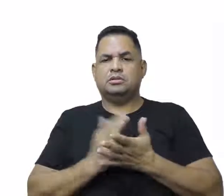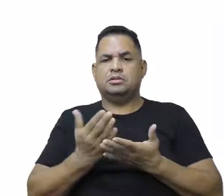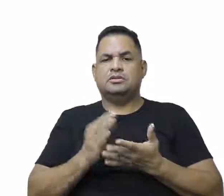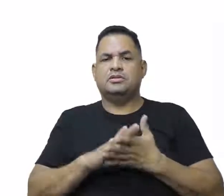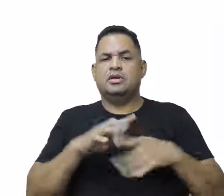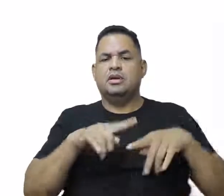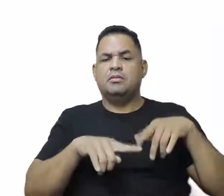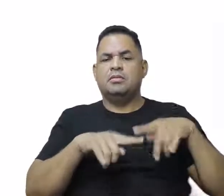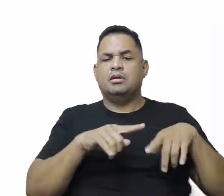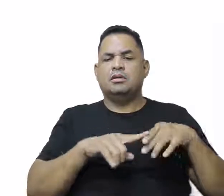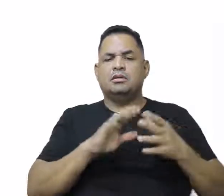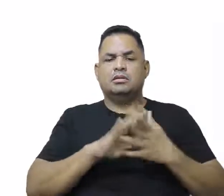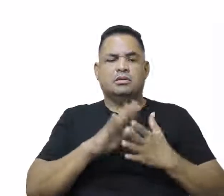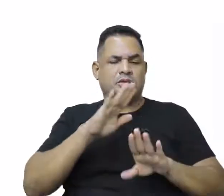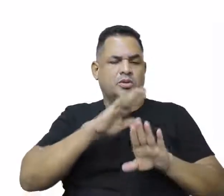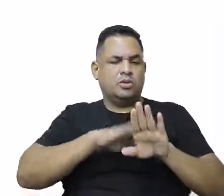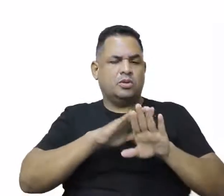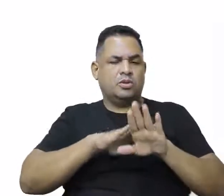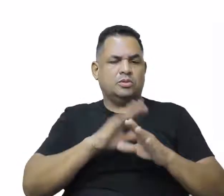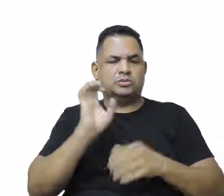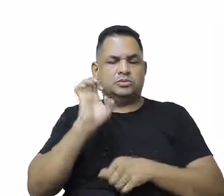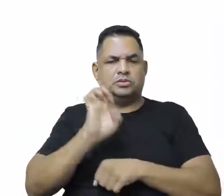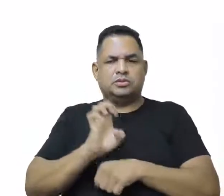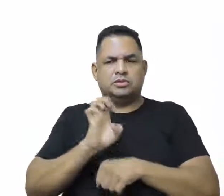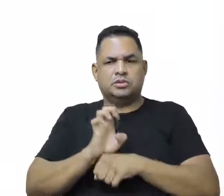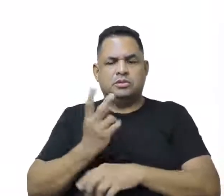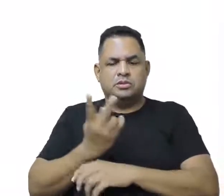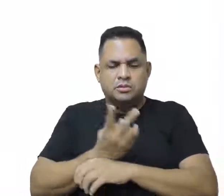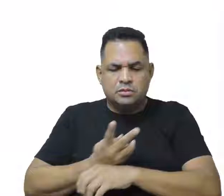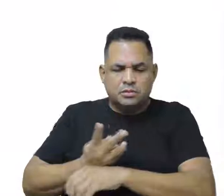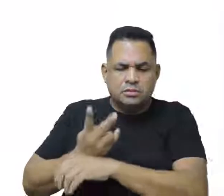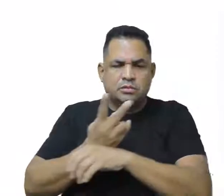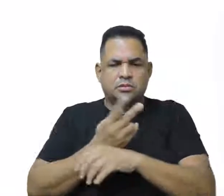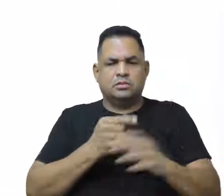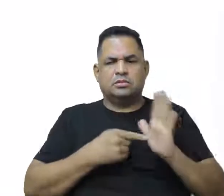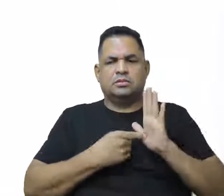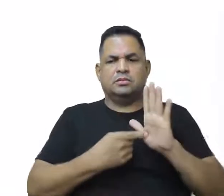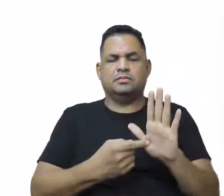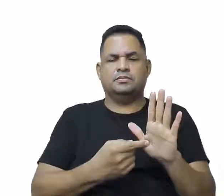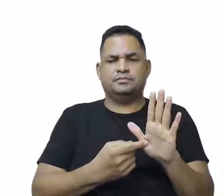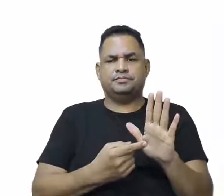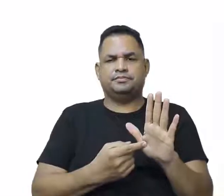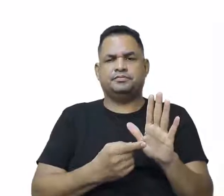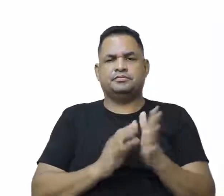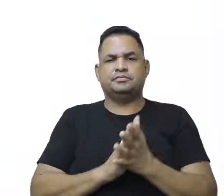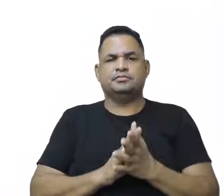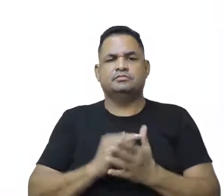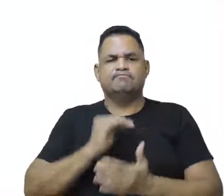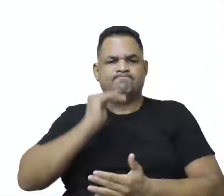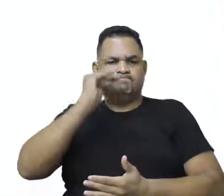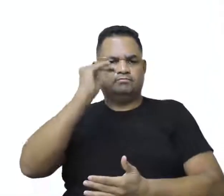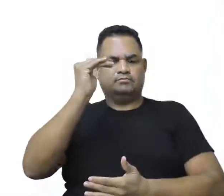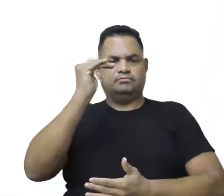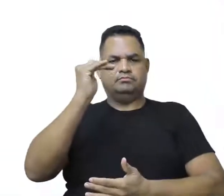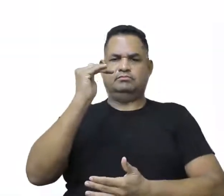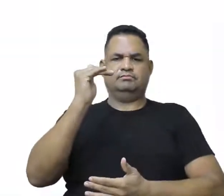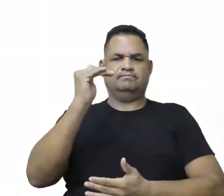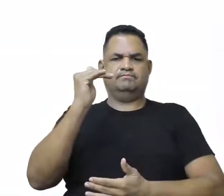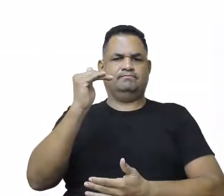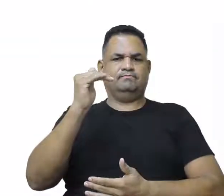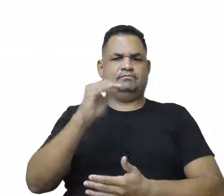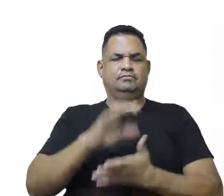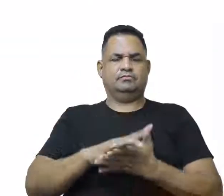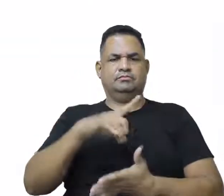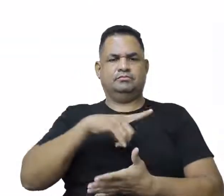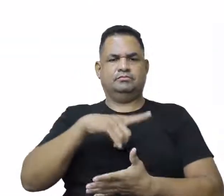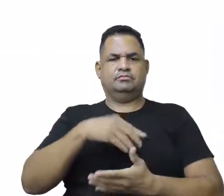Ideológicos do Estado, né? Que ele procura mostrar aí essa hegemonia que